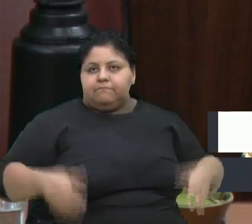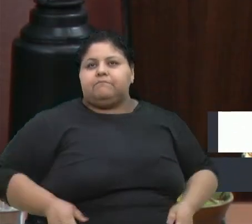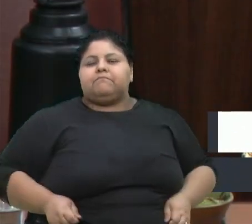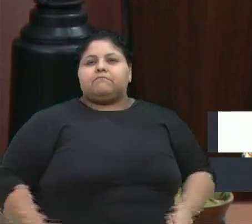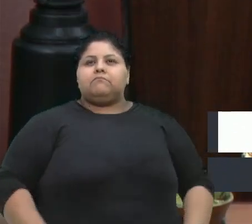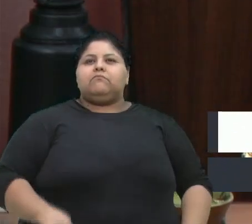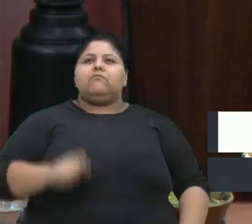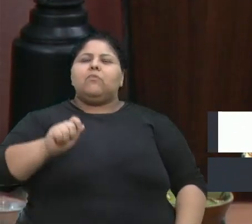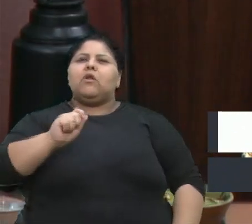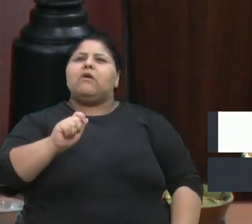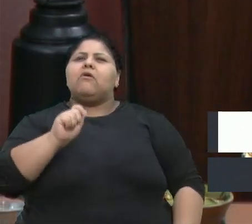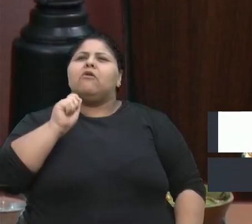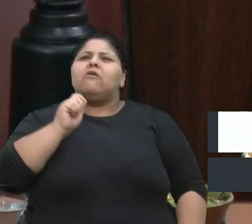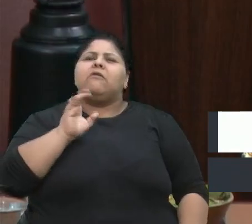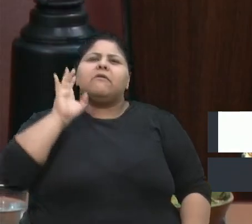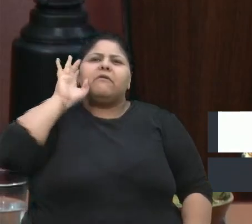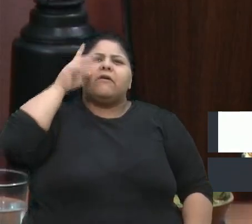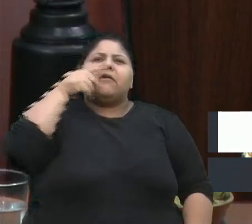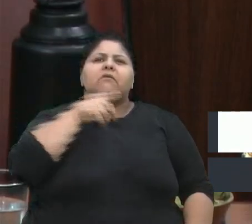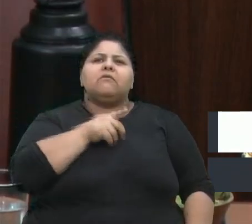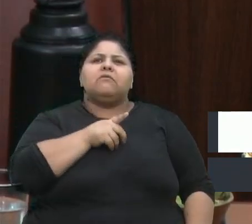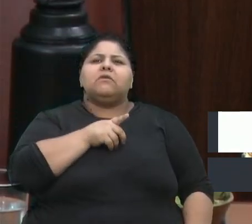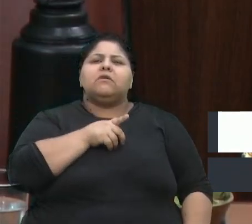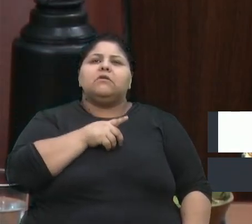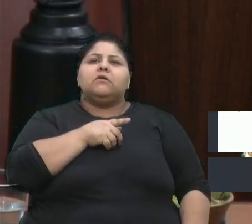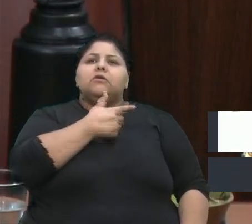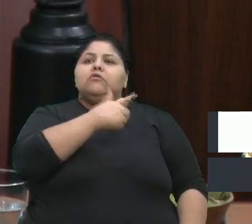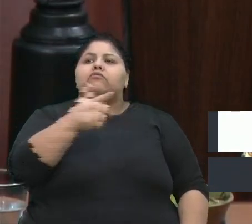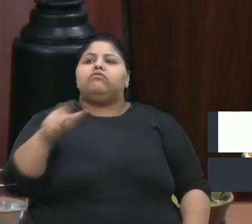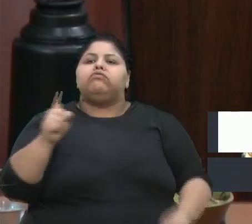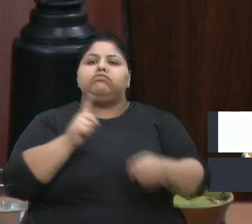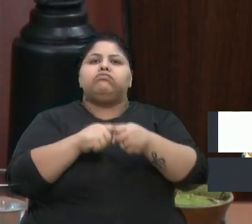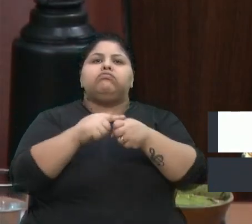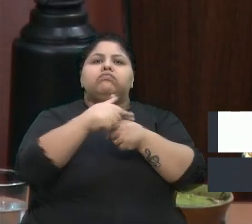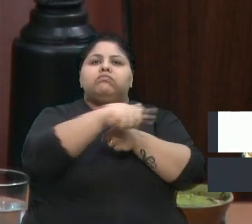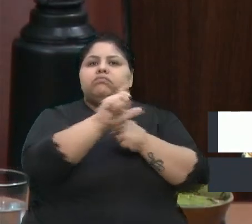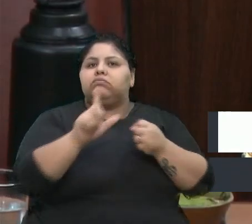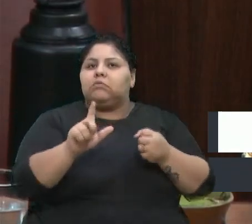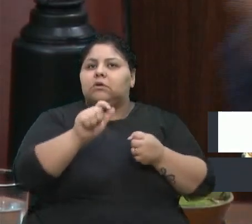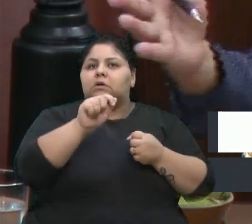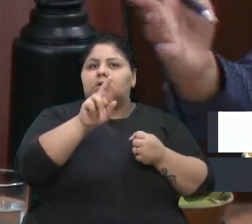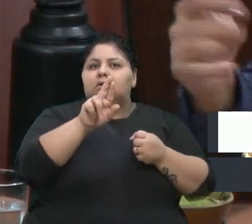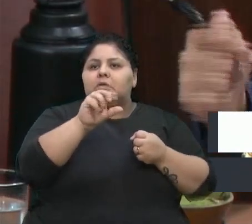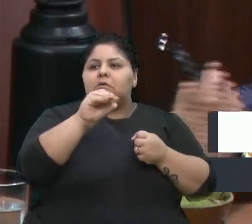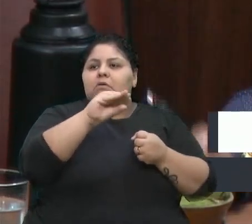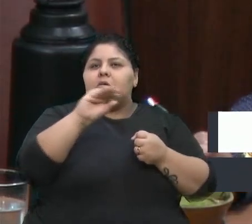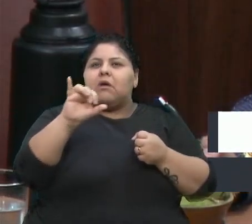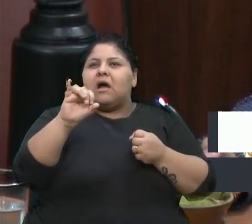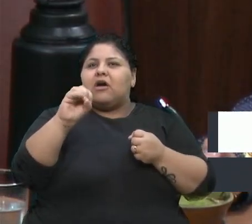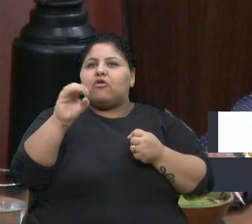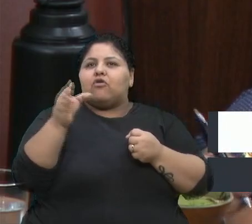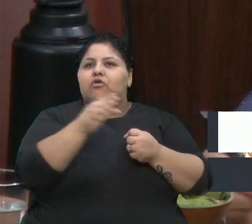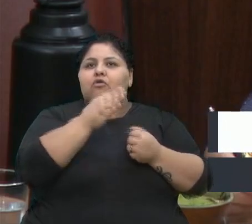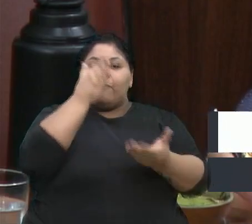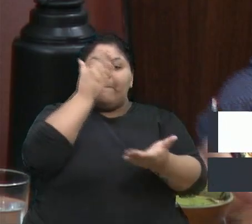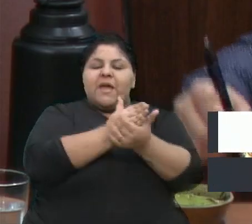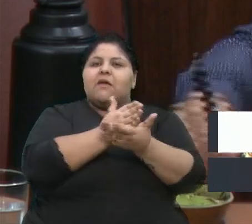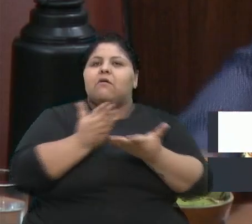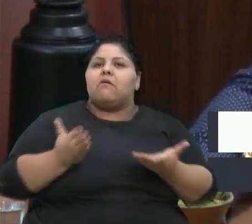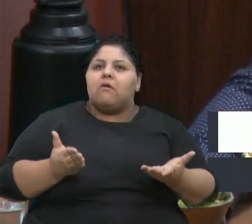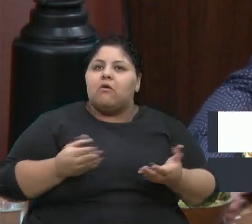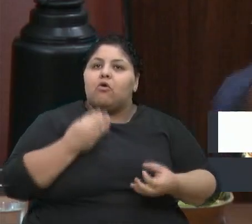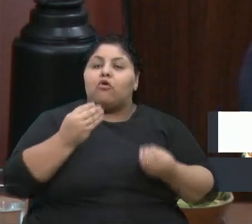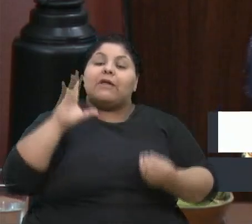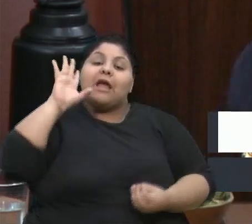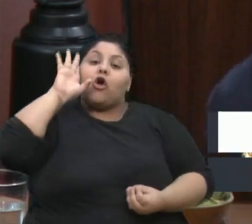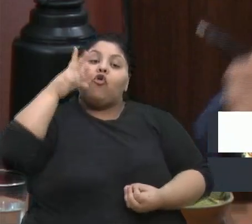Santa Teresa, em Mussum, em Arroio do Meio, o que tu faz quando as pessoas de um distrito perdem toda a produção? Porque além de atingir